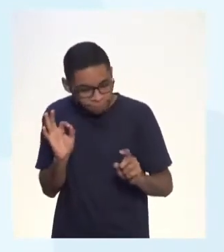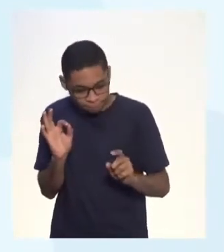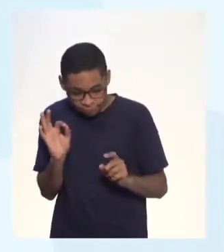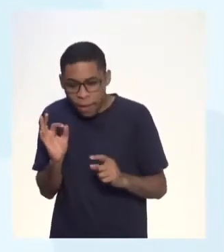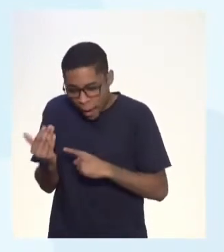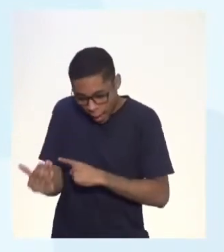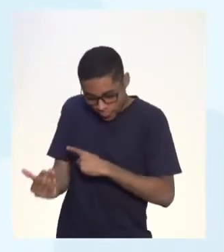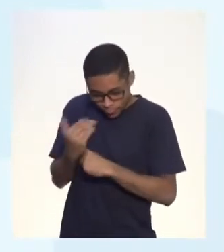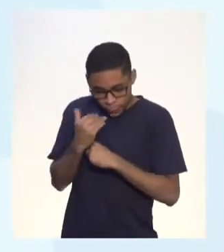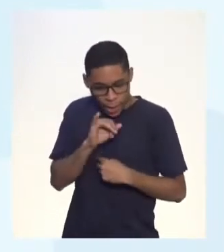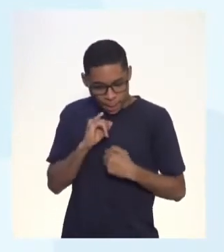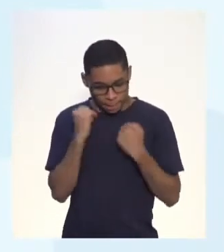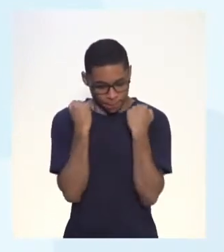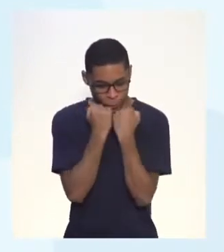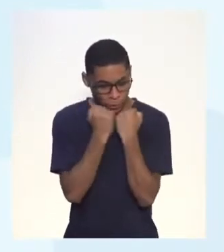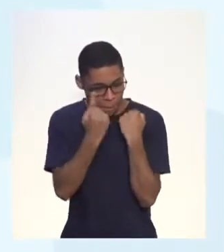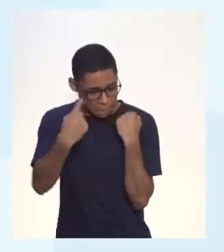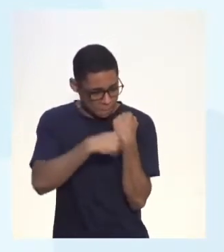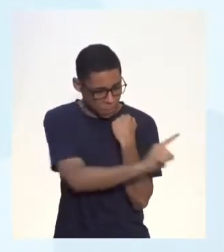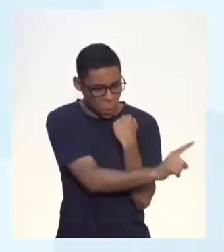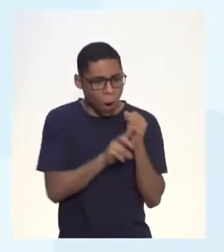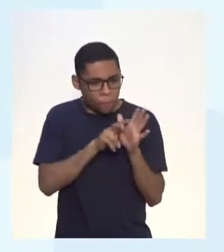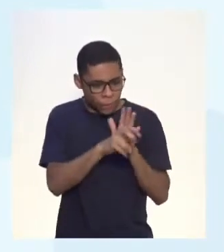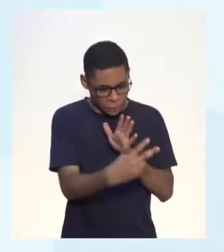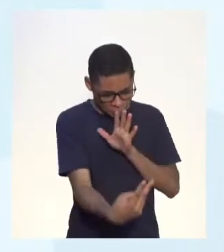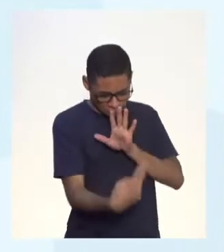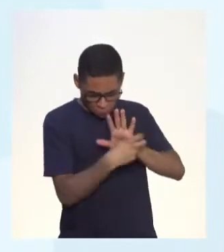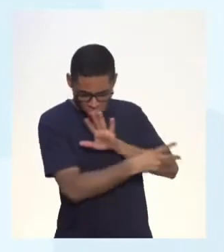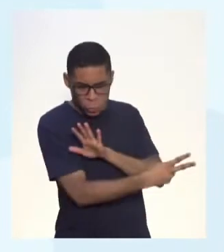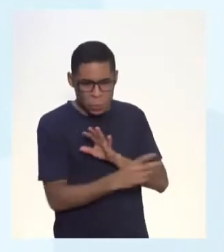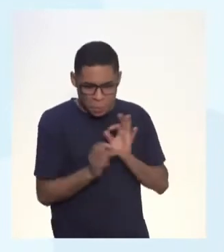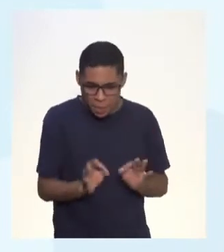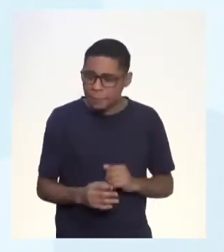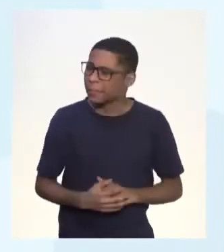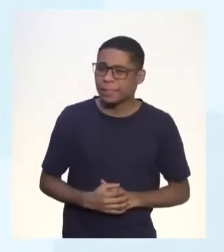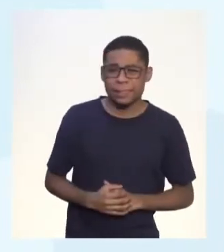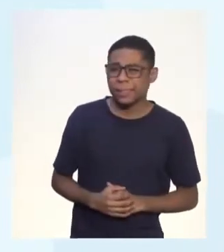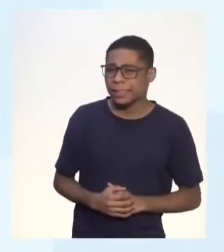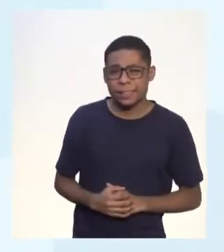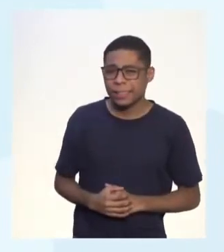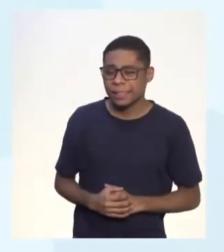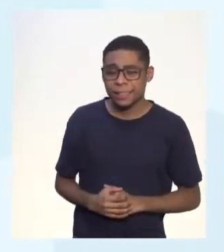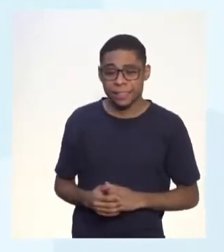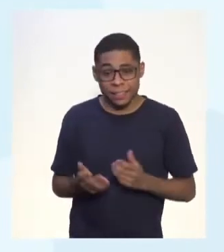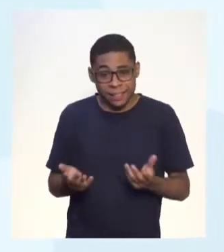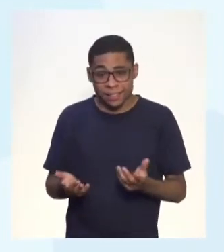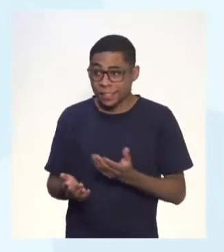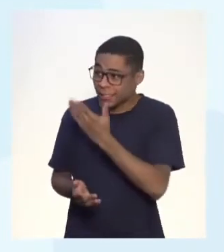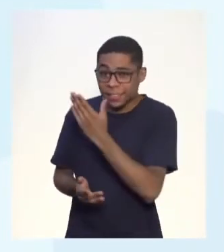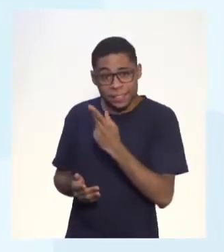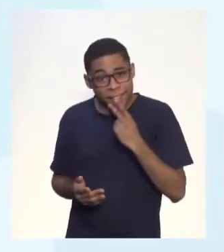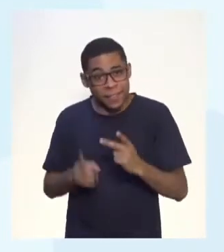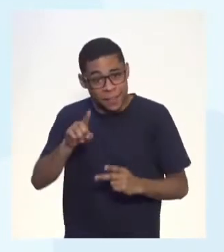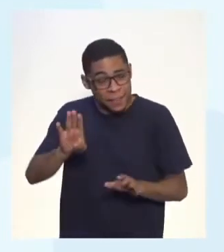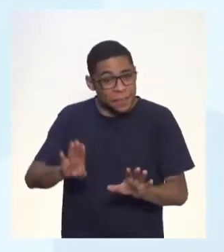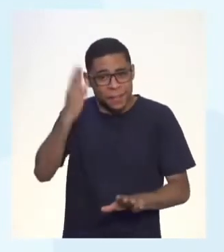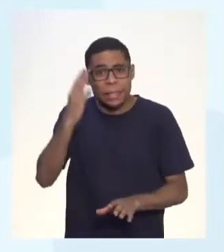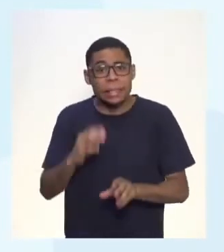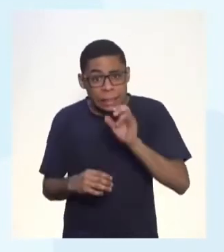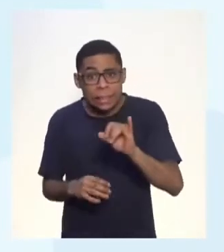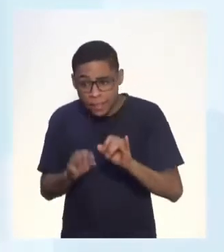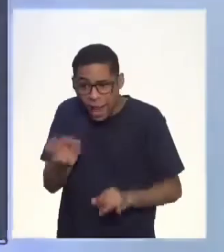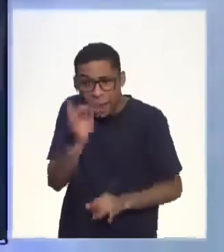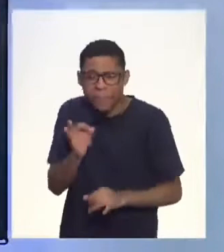elimina, o combate, ajuda na questão da Covid-19. Então, ia ser bom, né? Seria algo fácil, né? Mas não tem nada